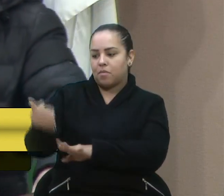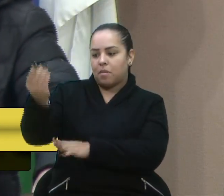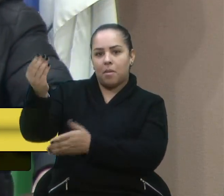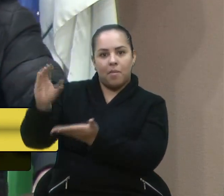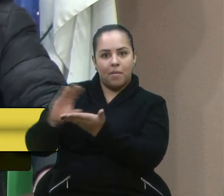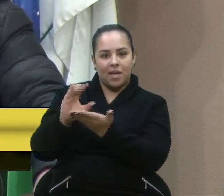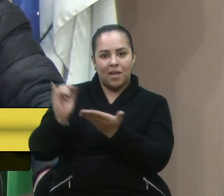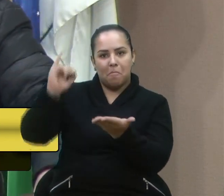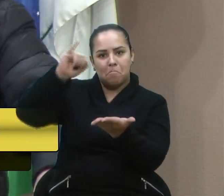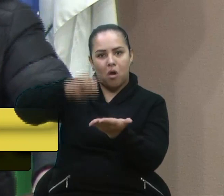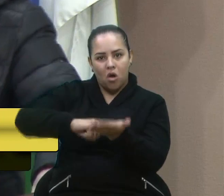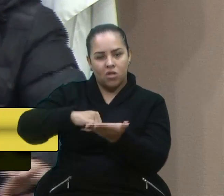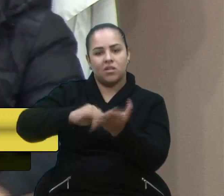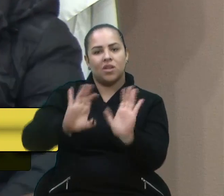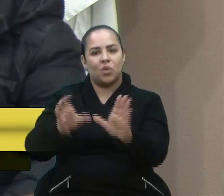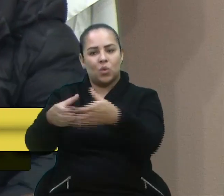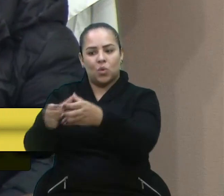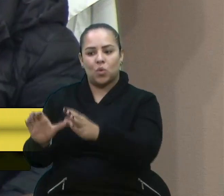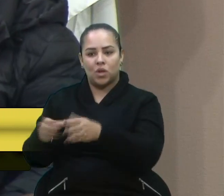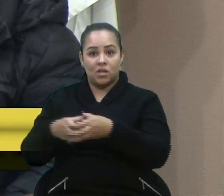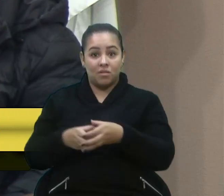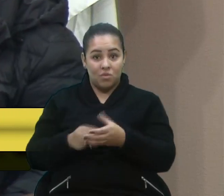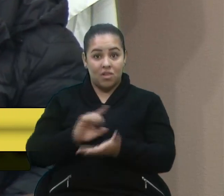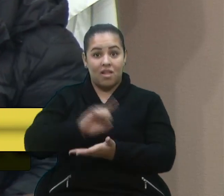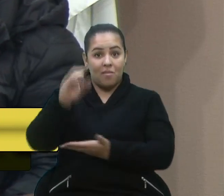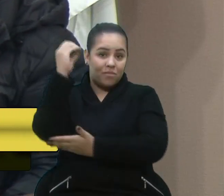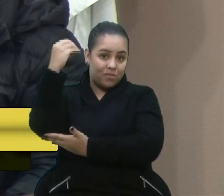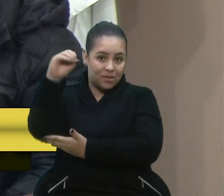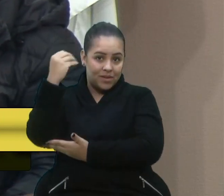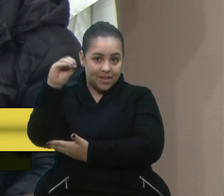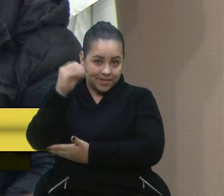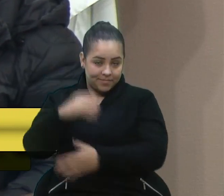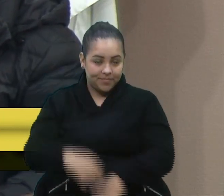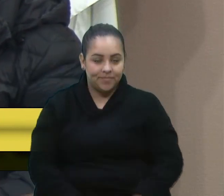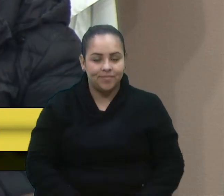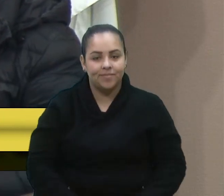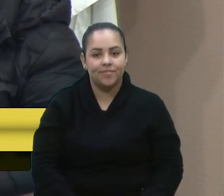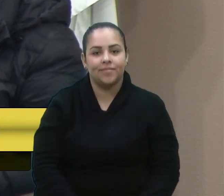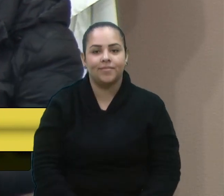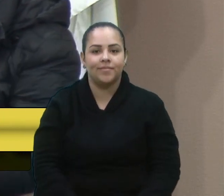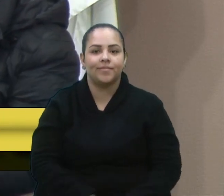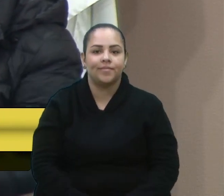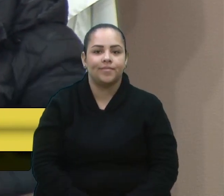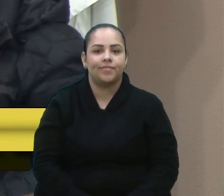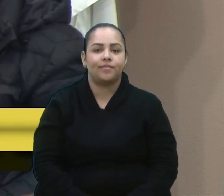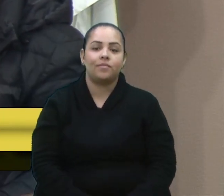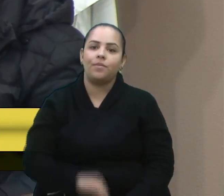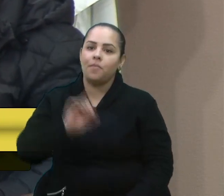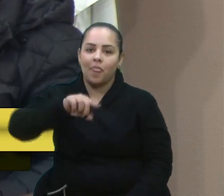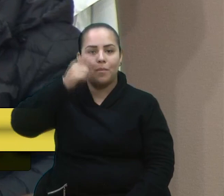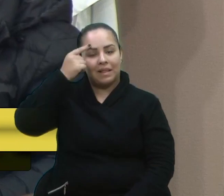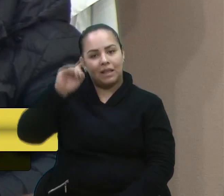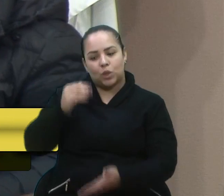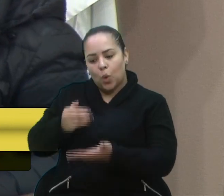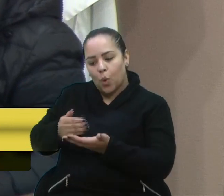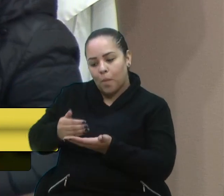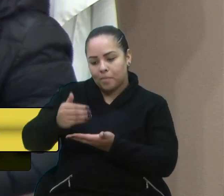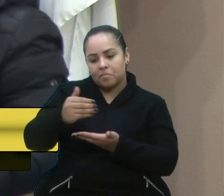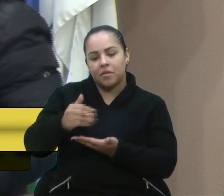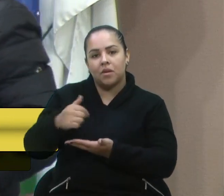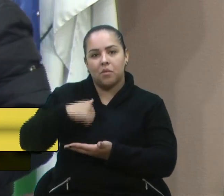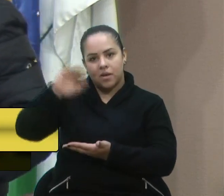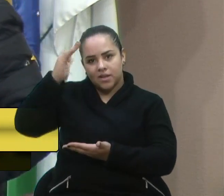impostos e turismo na capital gaúcha. Então, é uma ideia inicial, eu tenho certeza